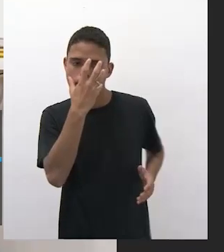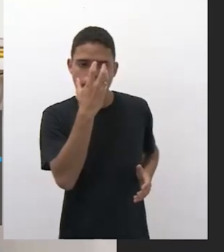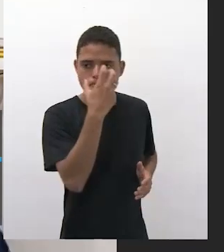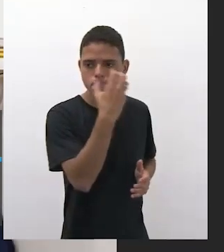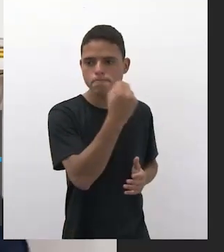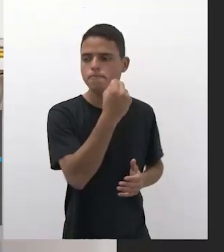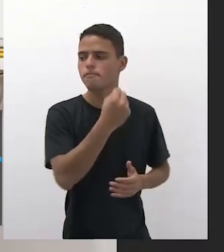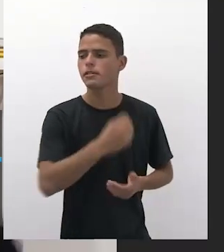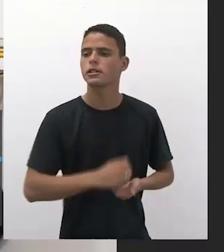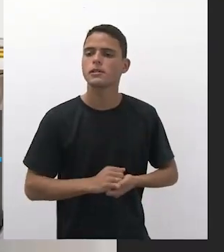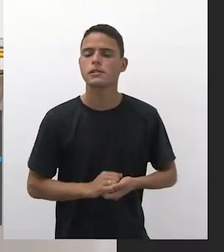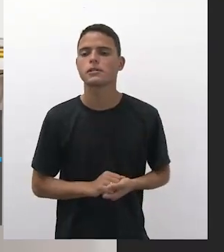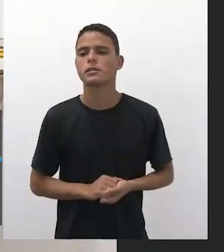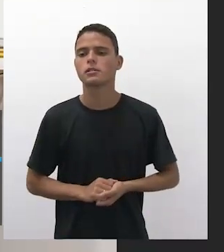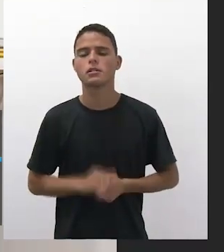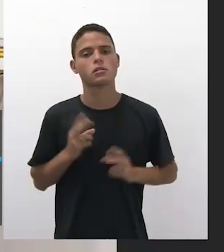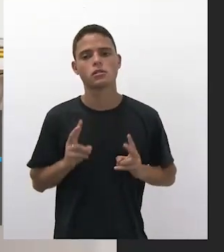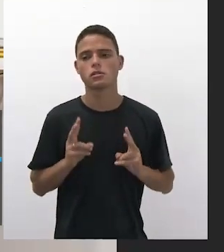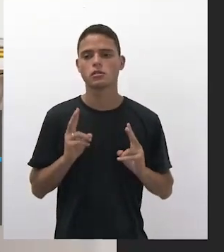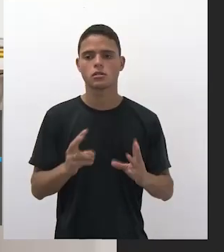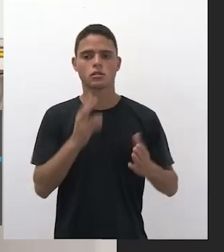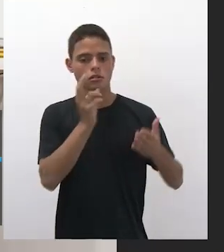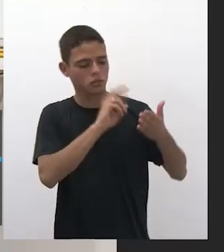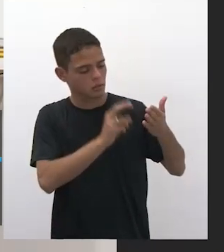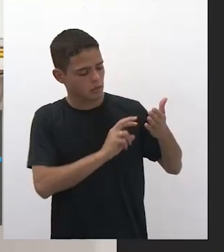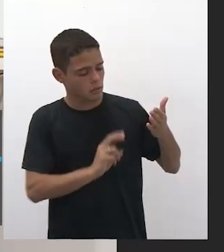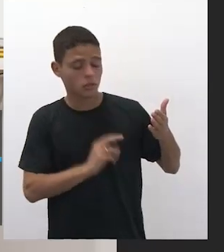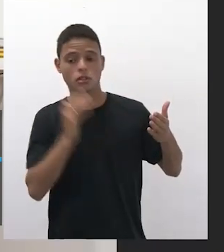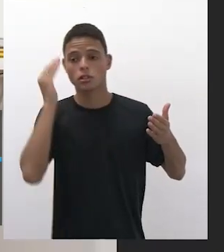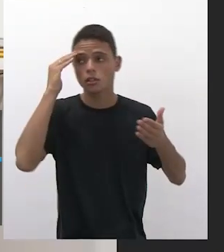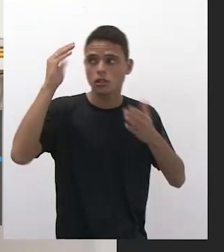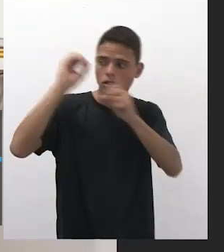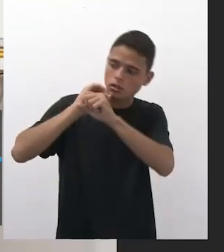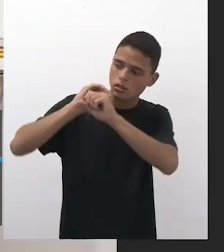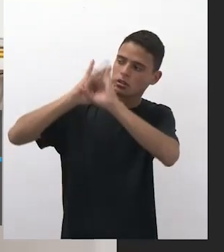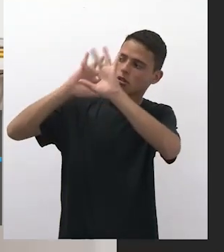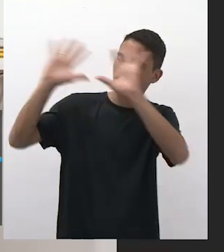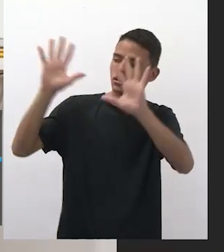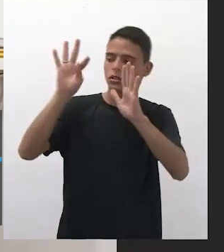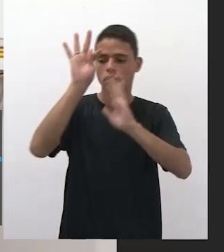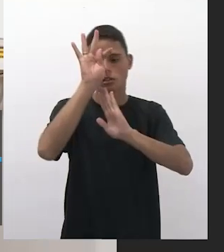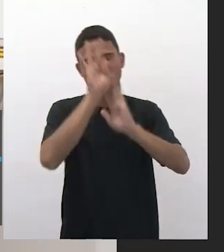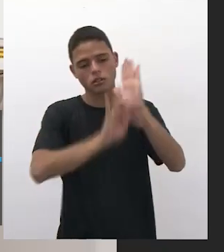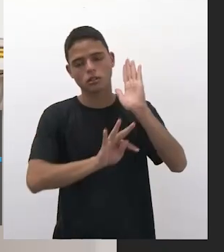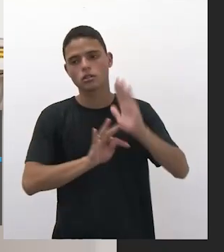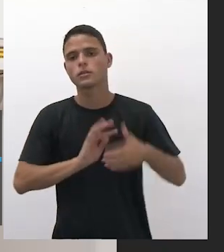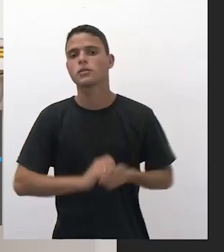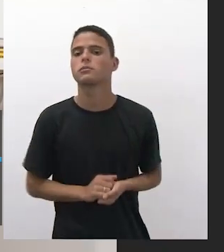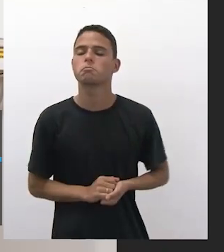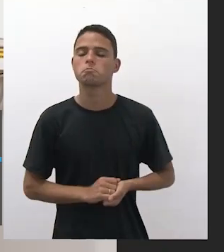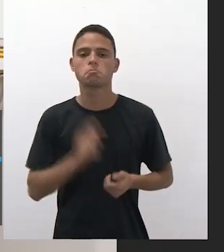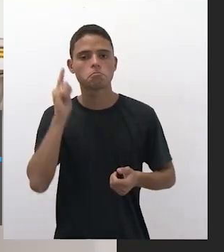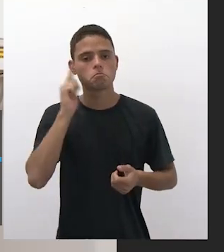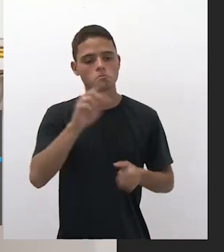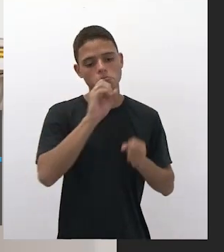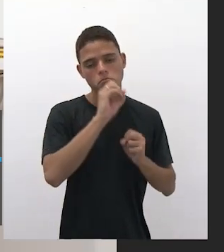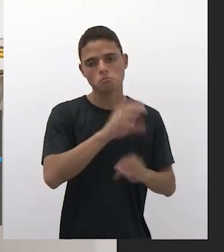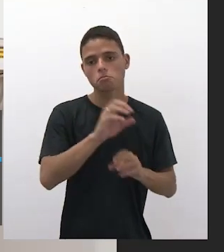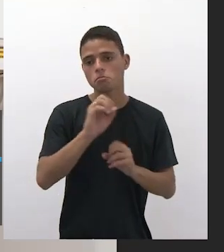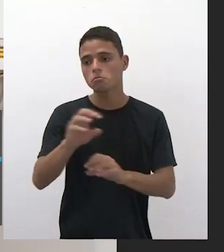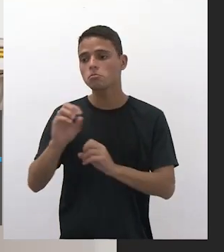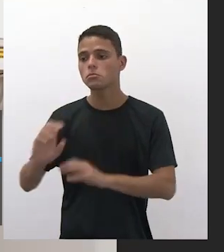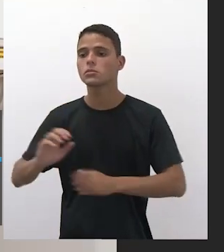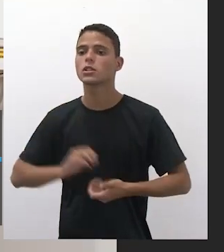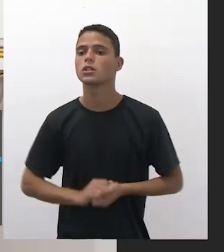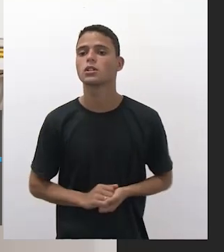né? Vou continuar lendo, entender mais sobre os textos e poder dar aula. Aí